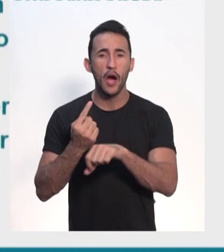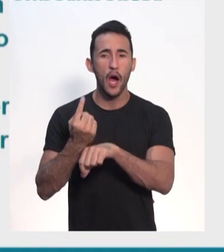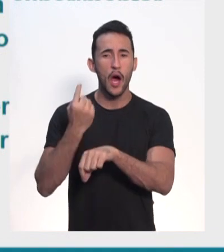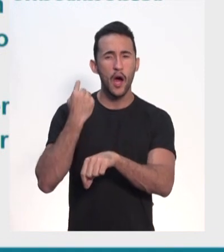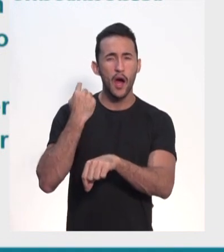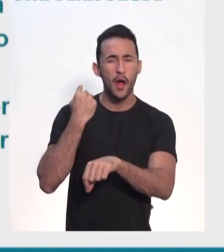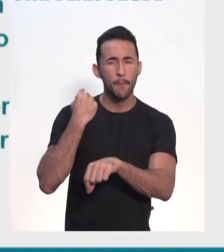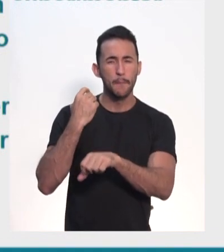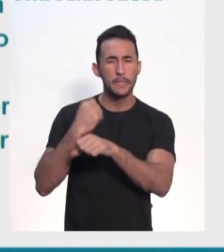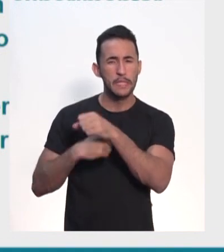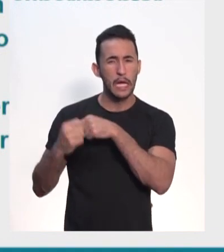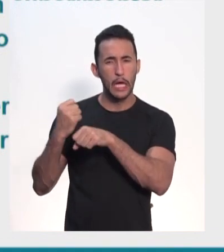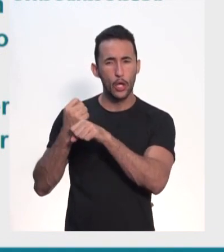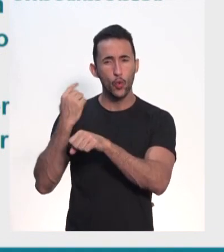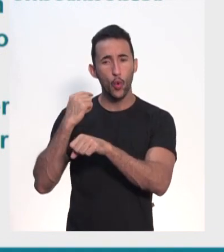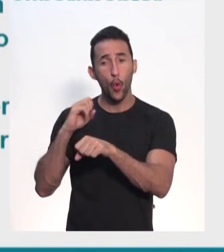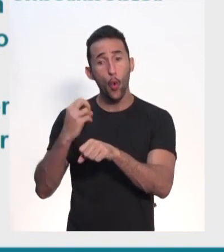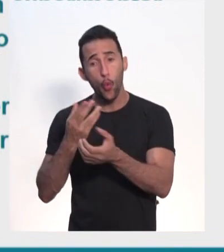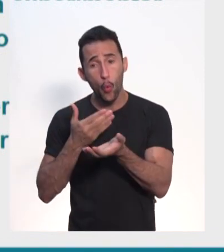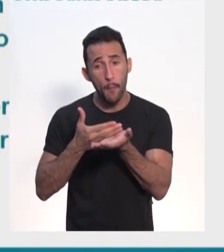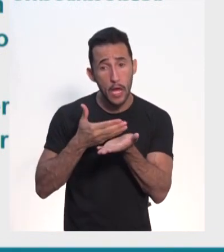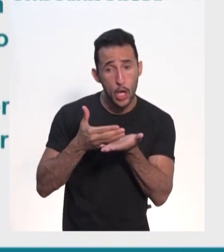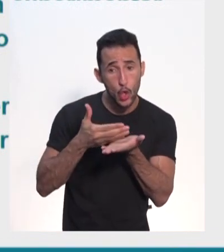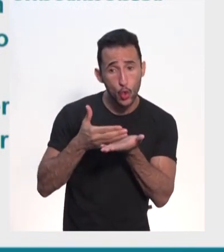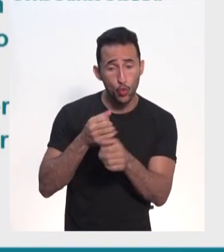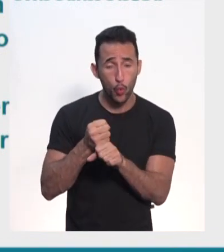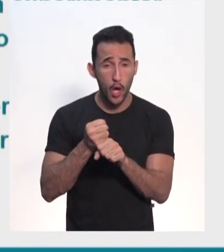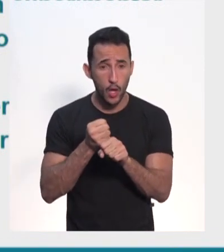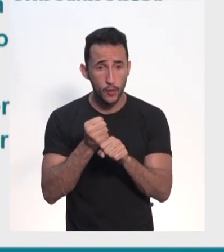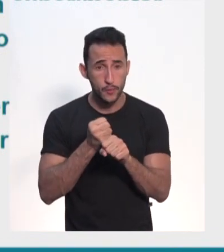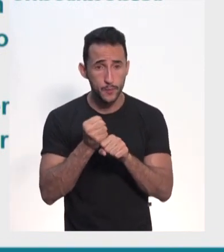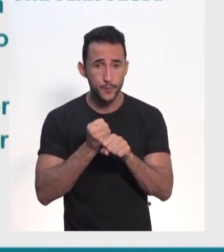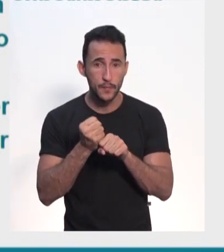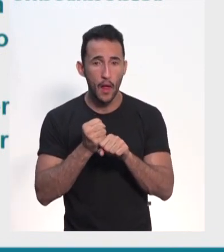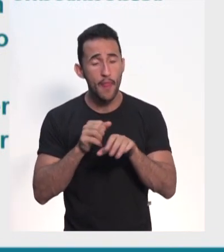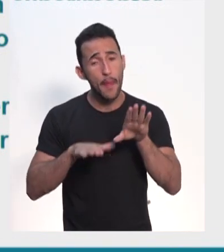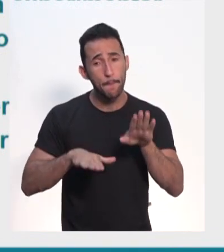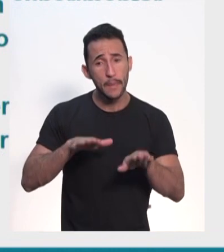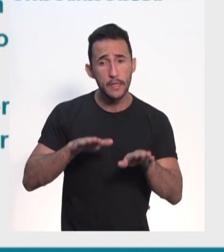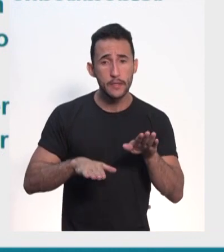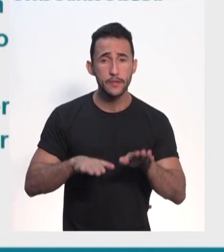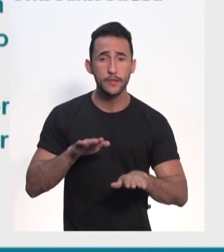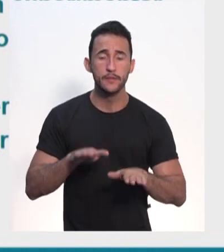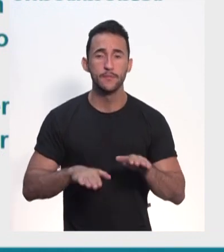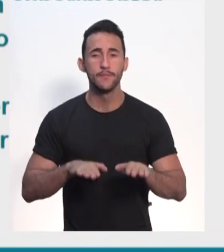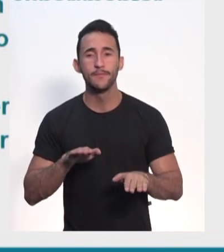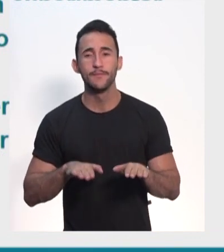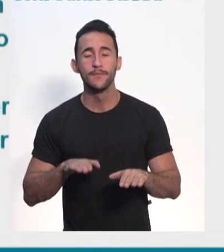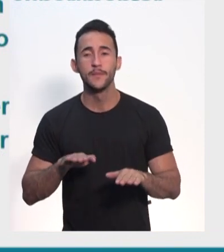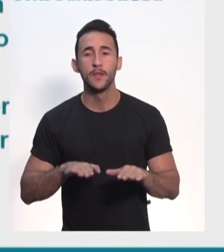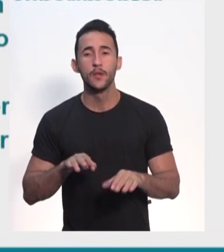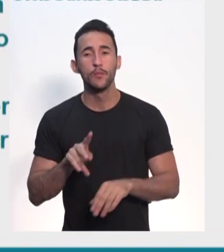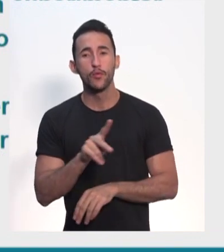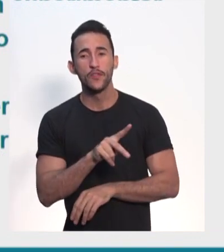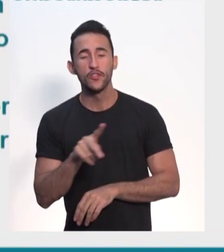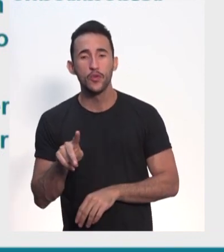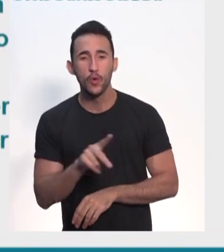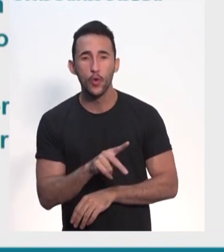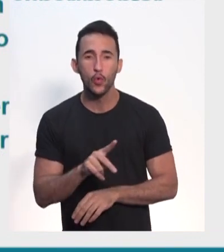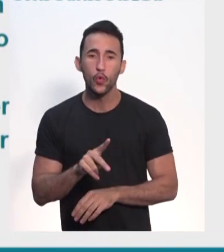Então, vale lembrar que, a partir da prescrição legal da LDB, que define que o ensino de arte